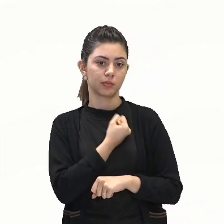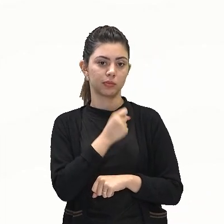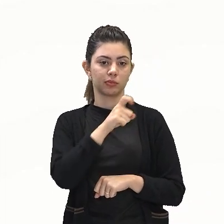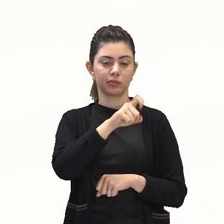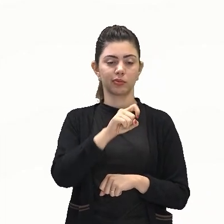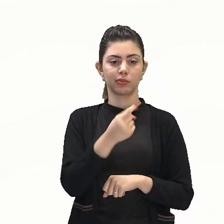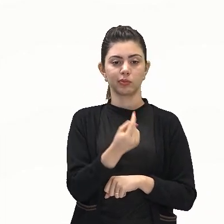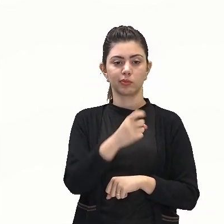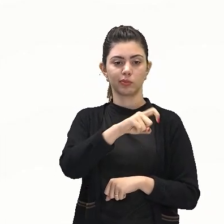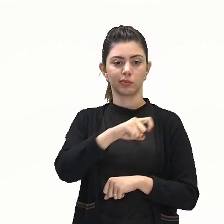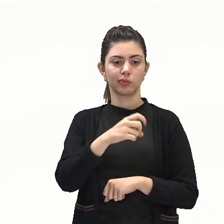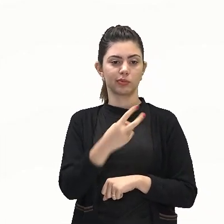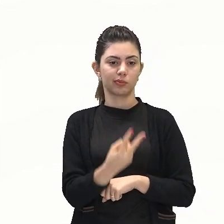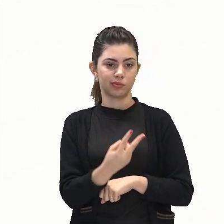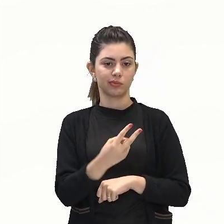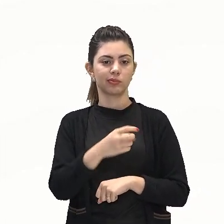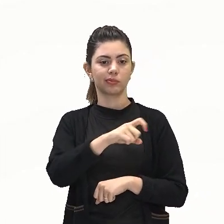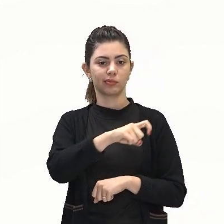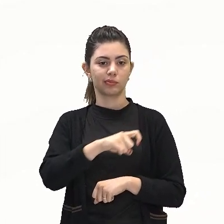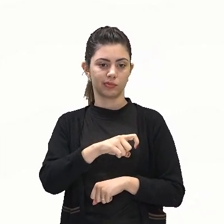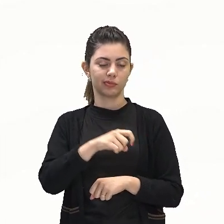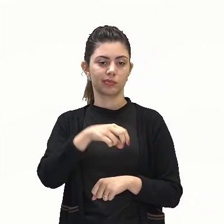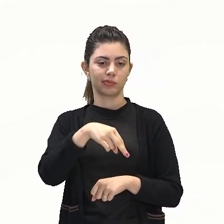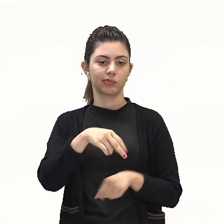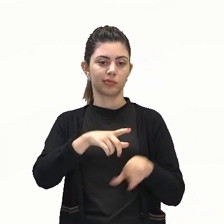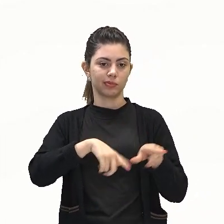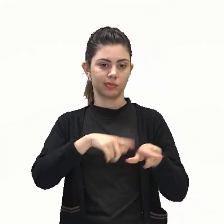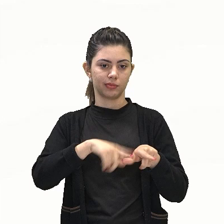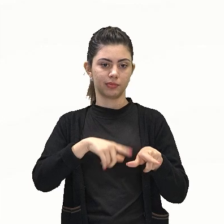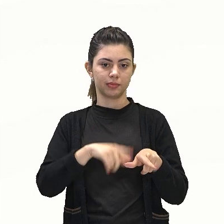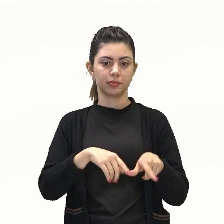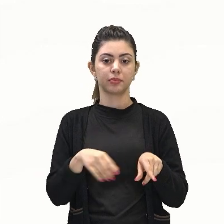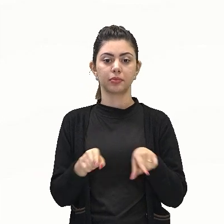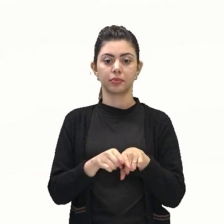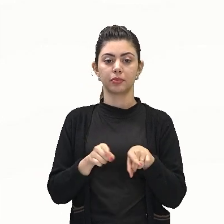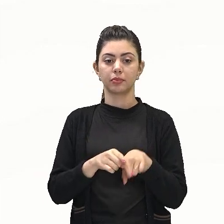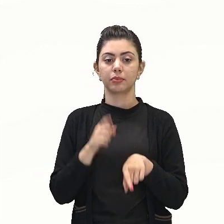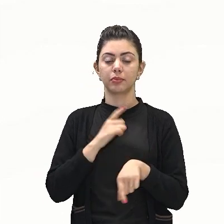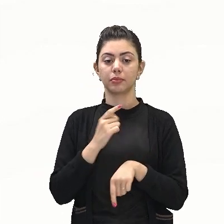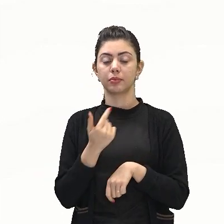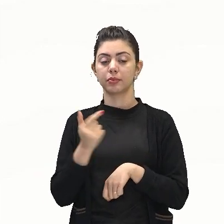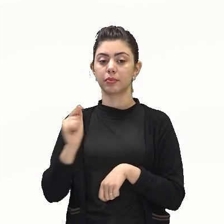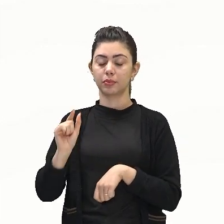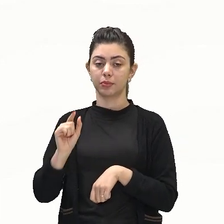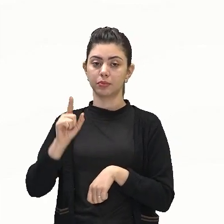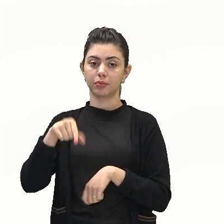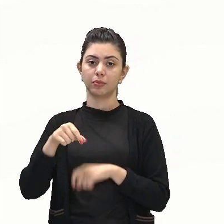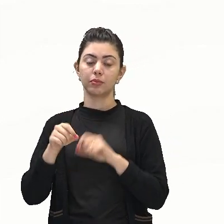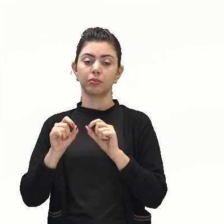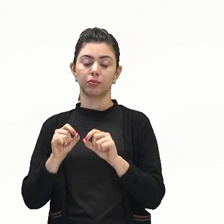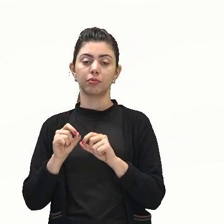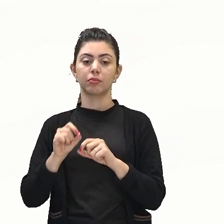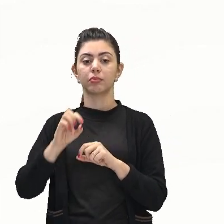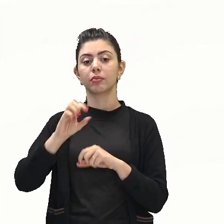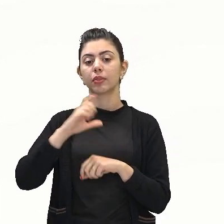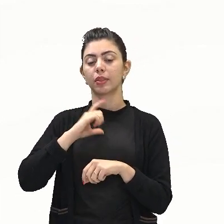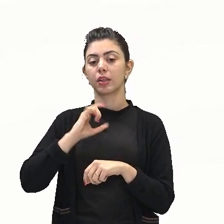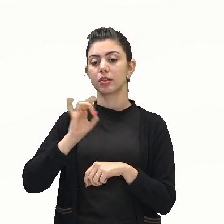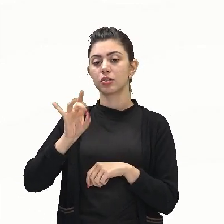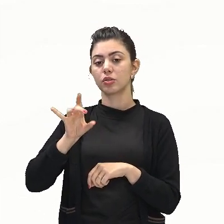x2, xn, no caso até xn, e a nossa matriz, que é composta pelos meus